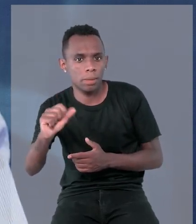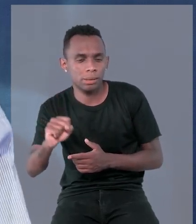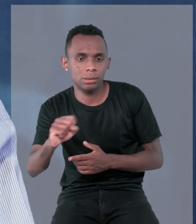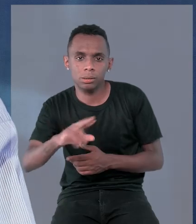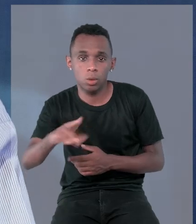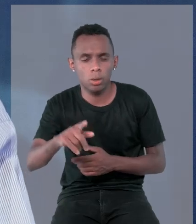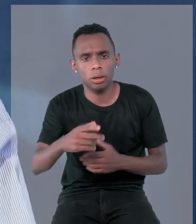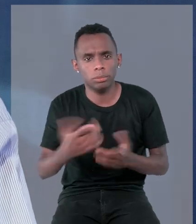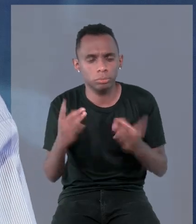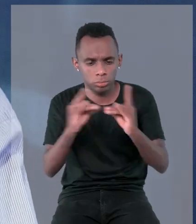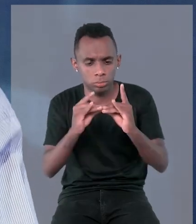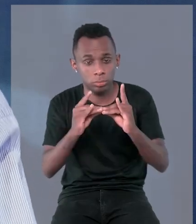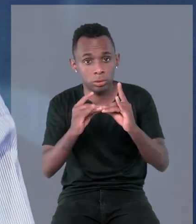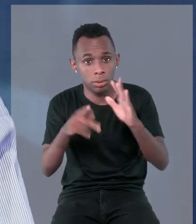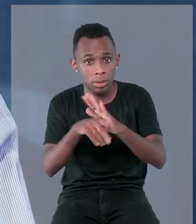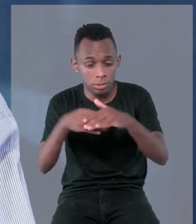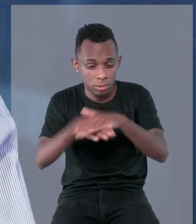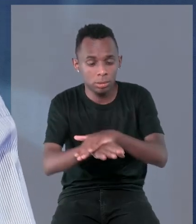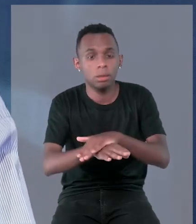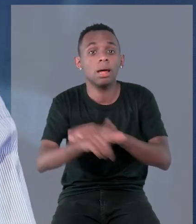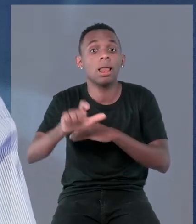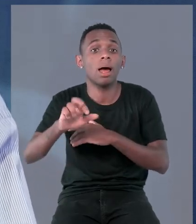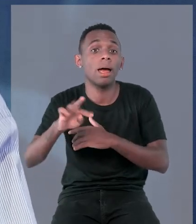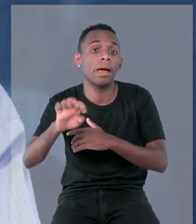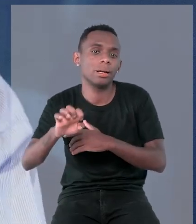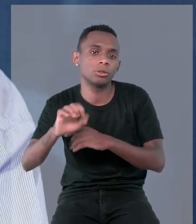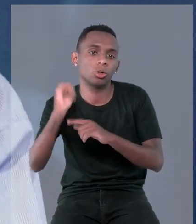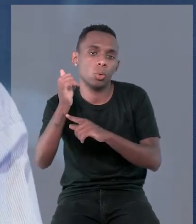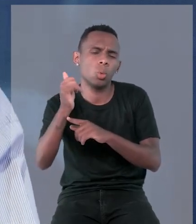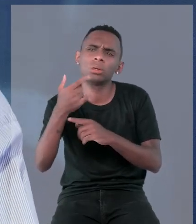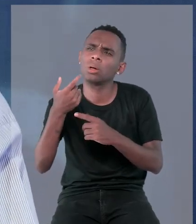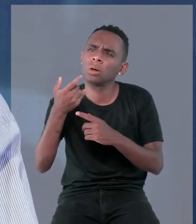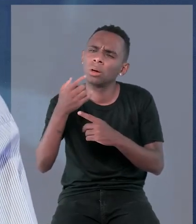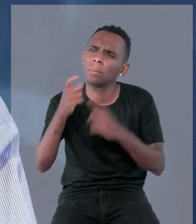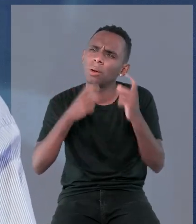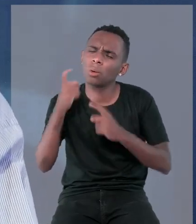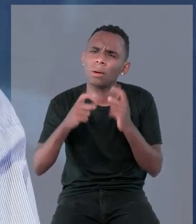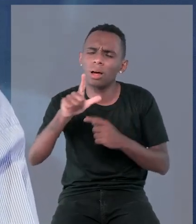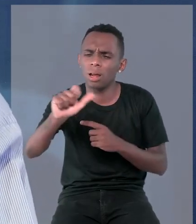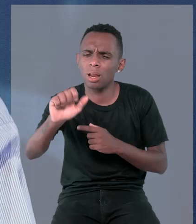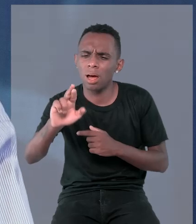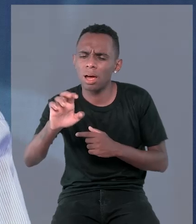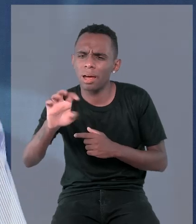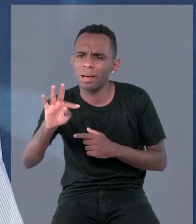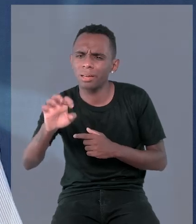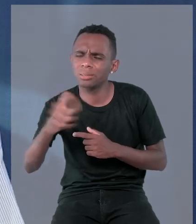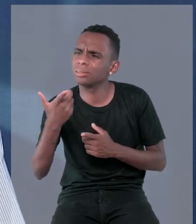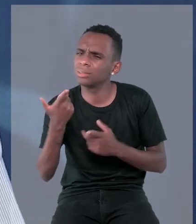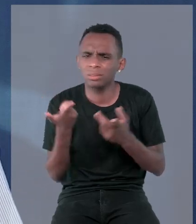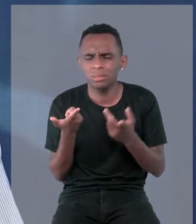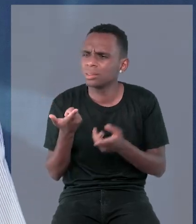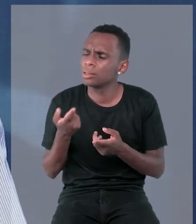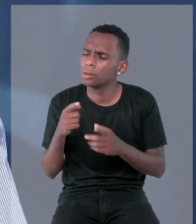O Túmulo, quem conta a história é o Laerte. Eu fiquei preocupado com esse nome Laerte. O Gifone vai falar que não tem nada a ver,